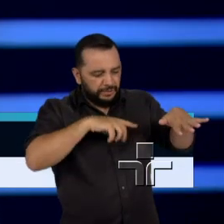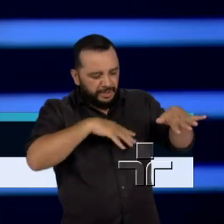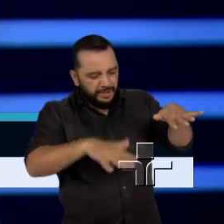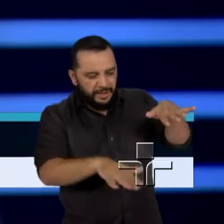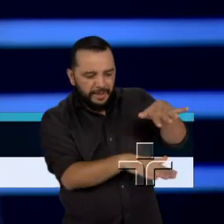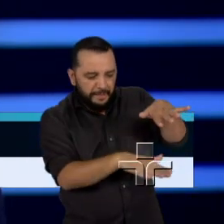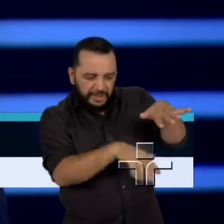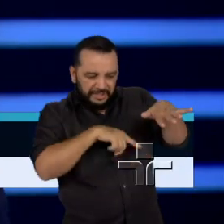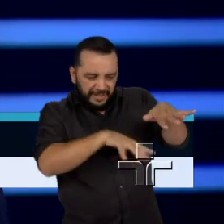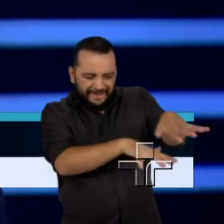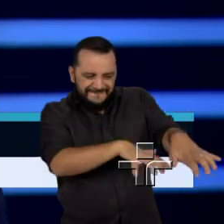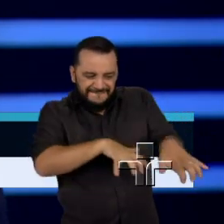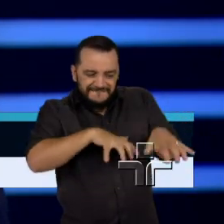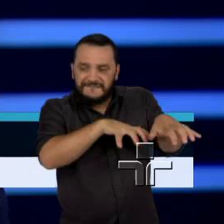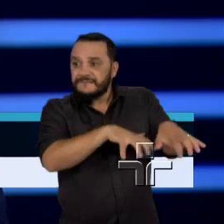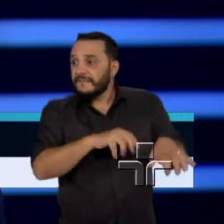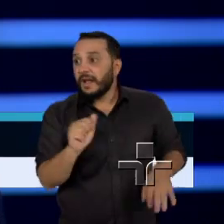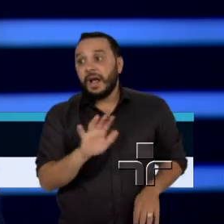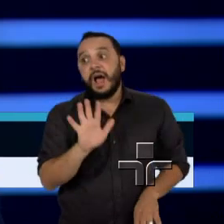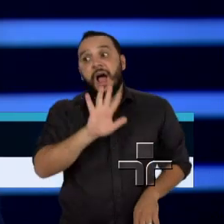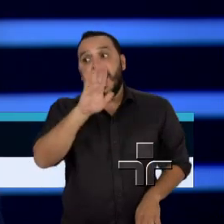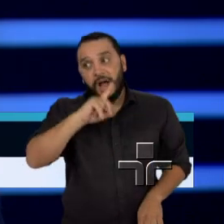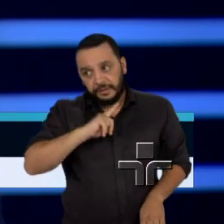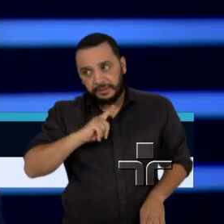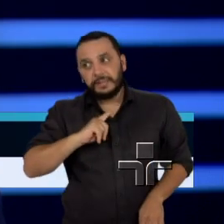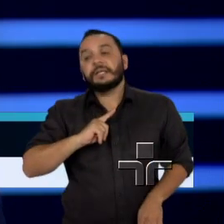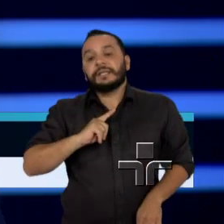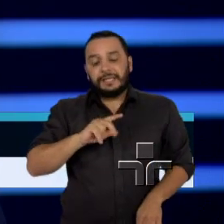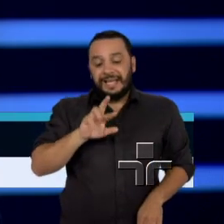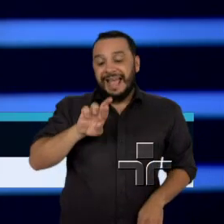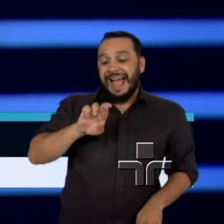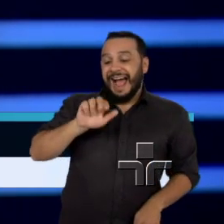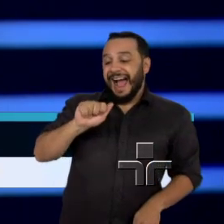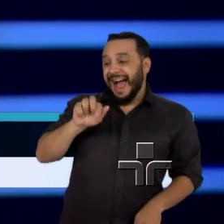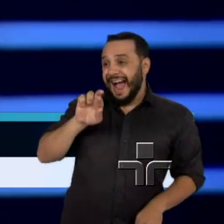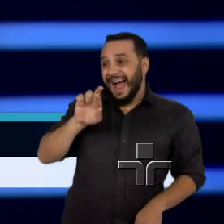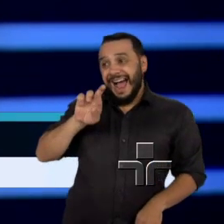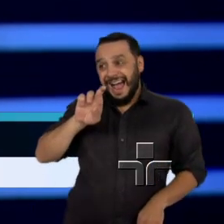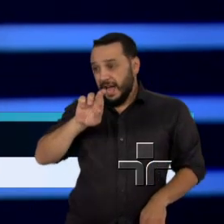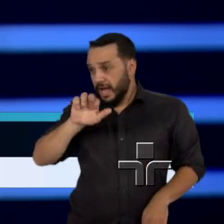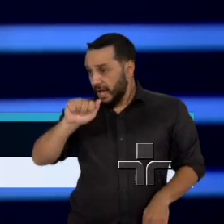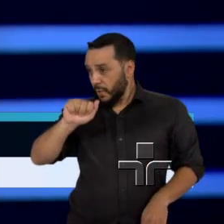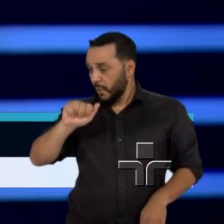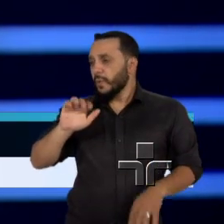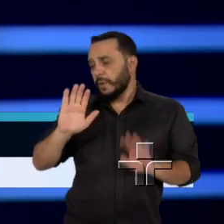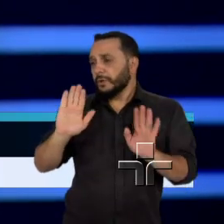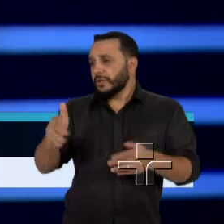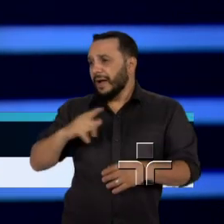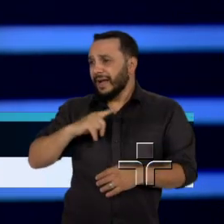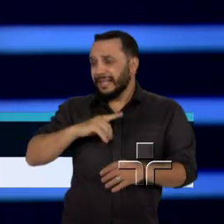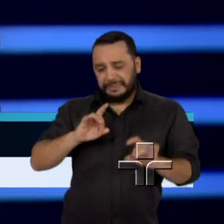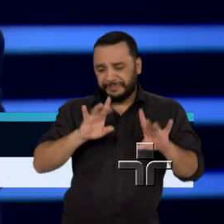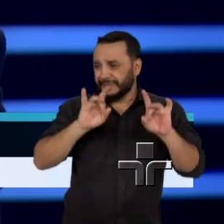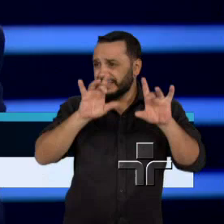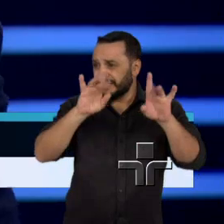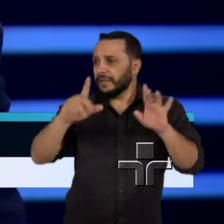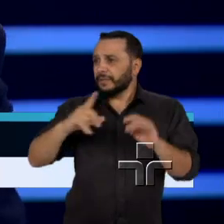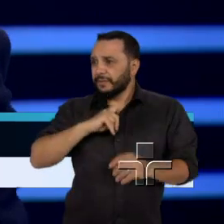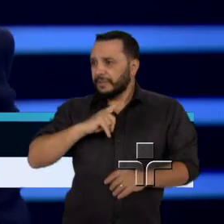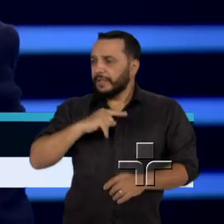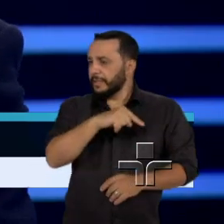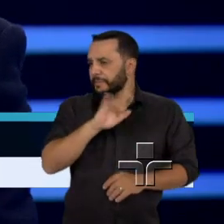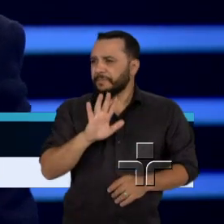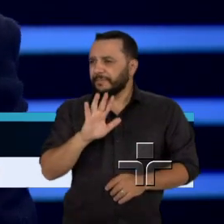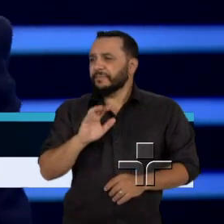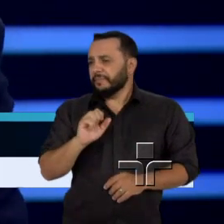deles raros, chamados terras raras, outros não, que são os minérios mais comuns, e que tem uma demanda de que isso aí poderia se converter